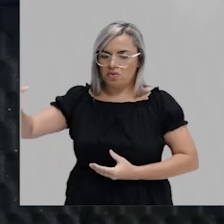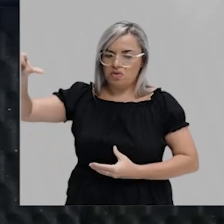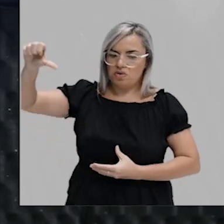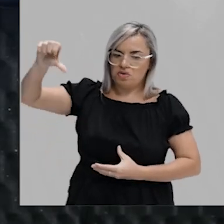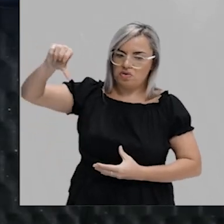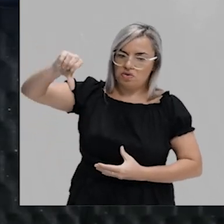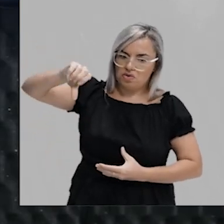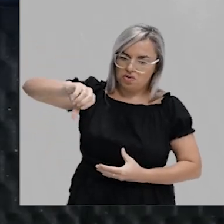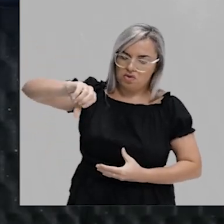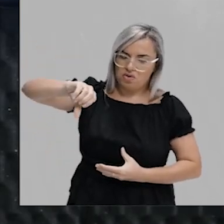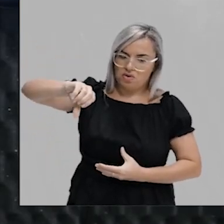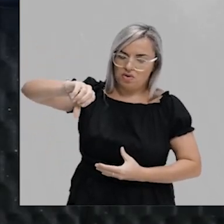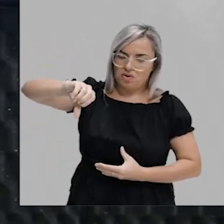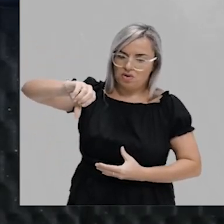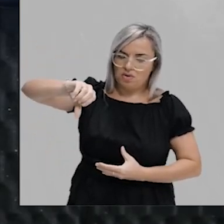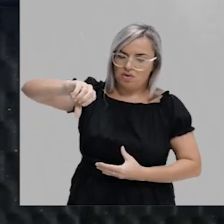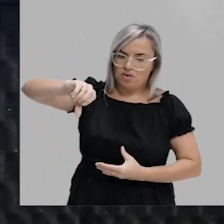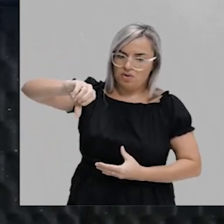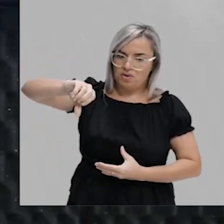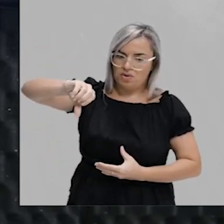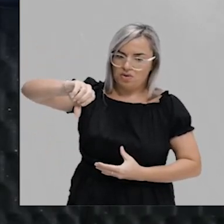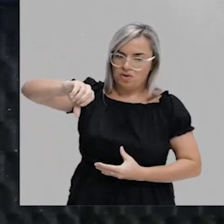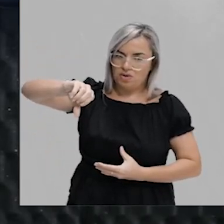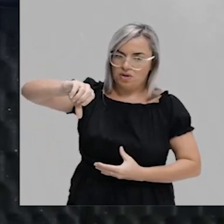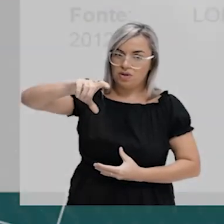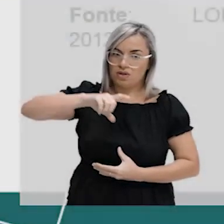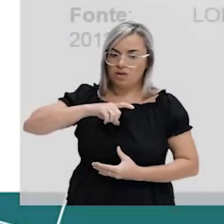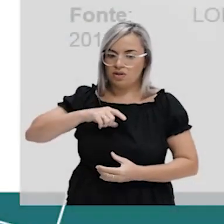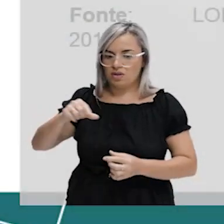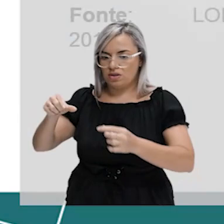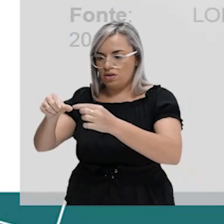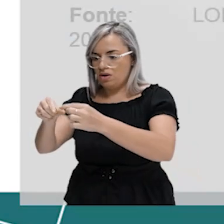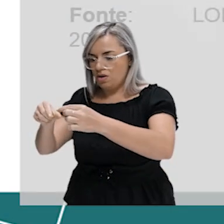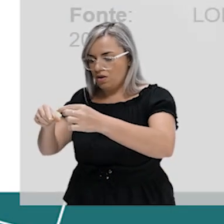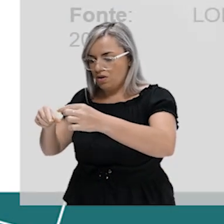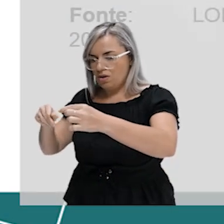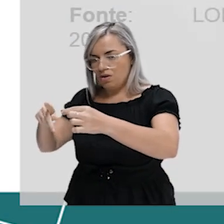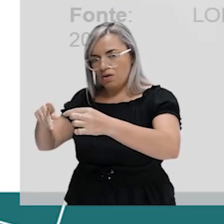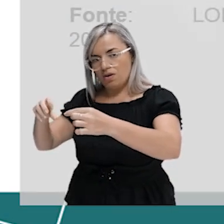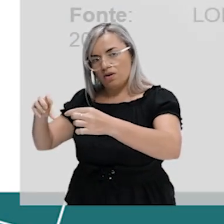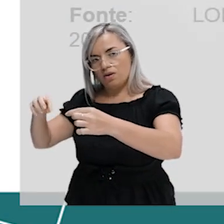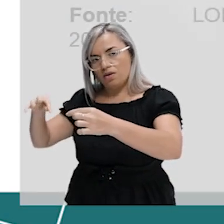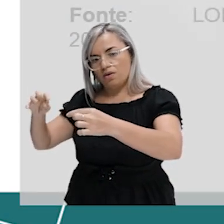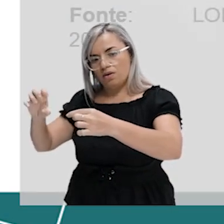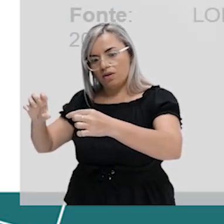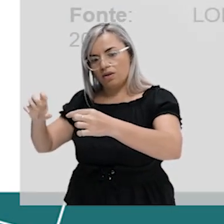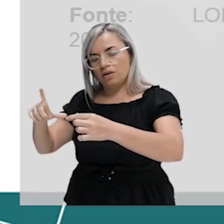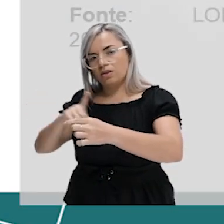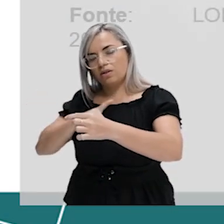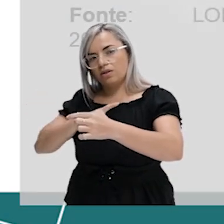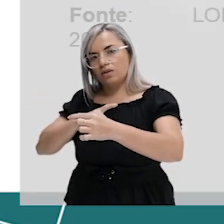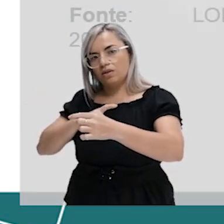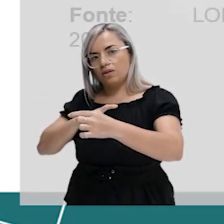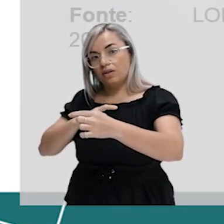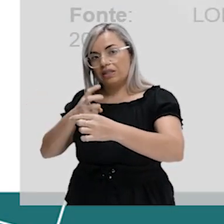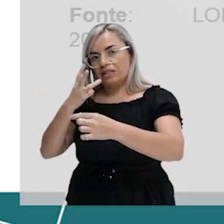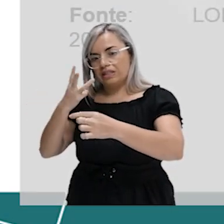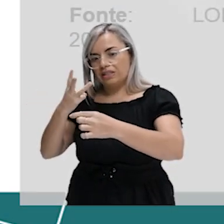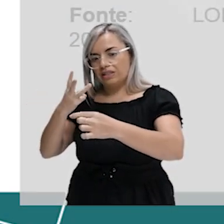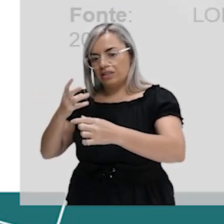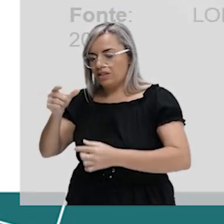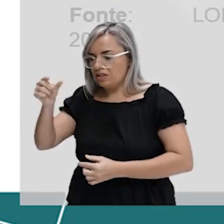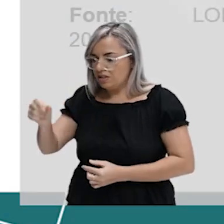forma. E aí eu vou jogar esse pente aqui, ó. Tá vendo que esse pente ele tem 3 regiões que elas vão gerar